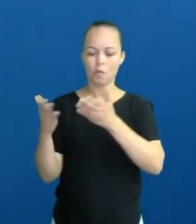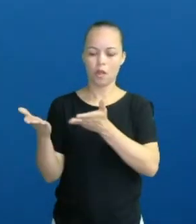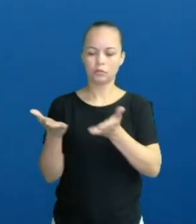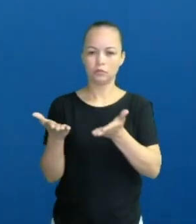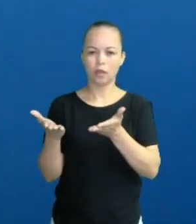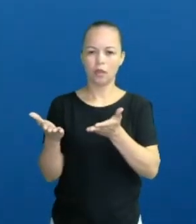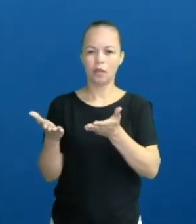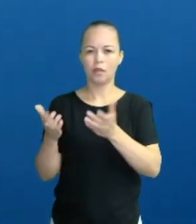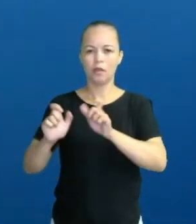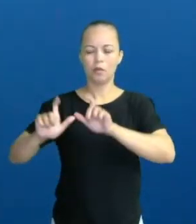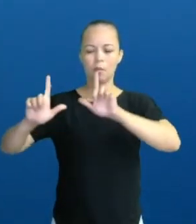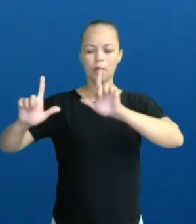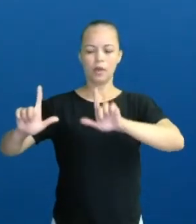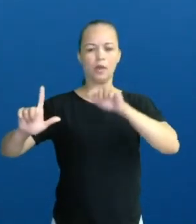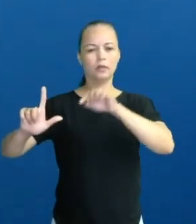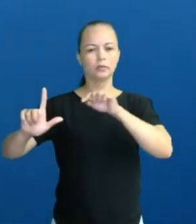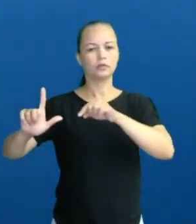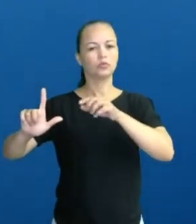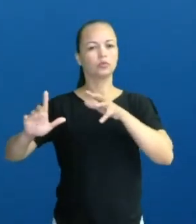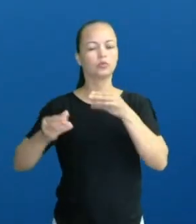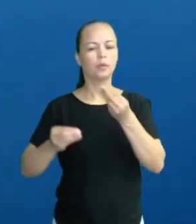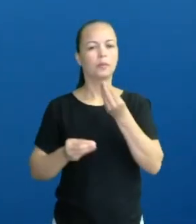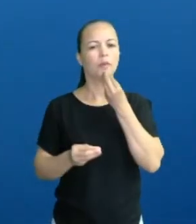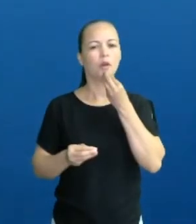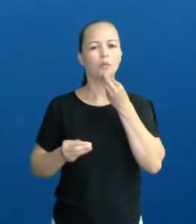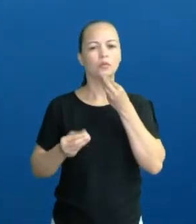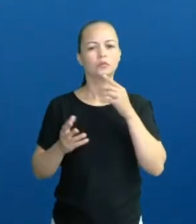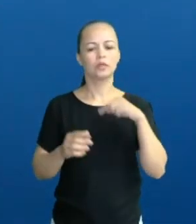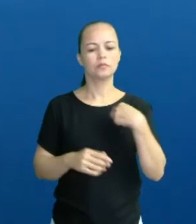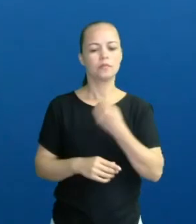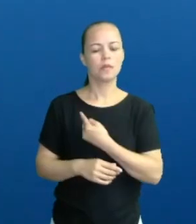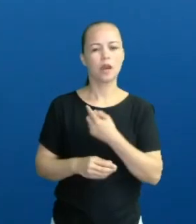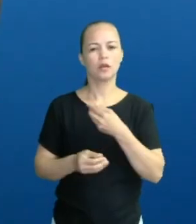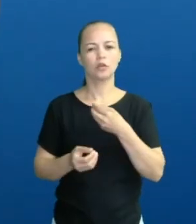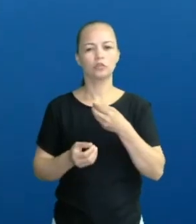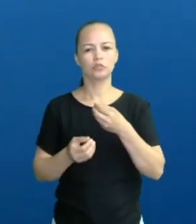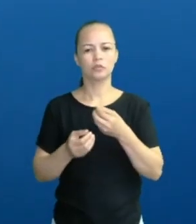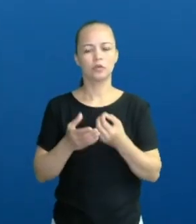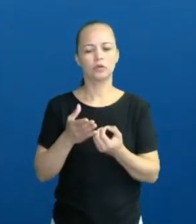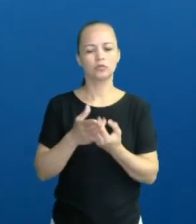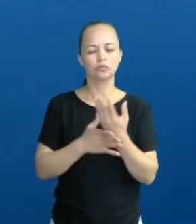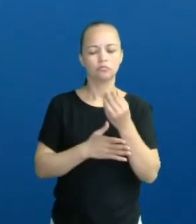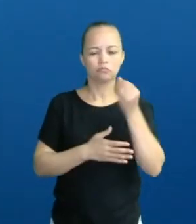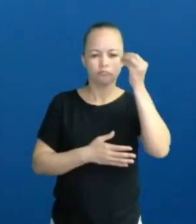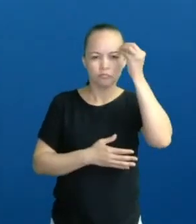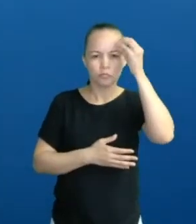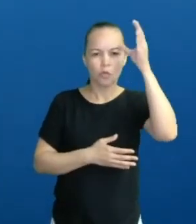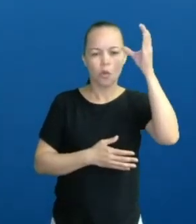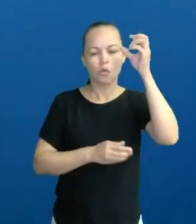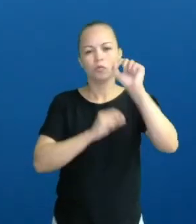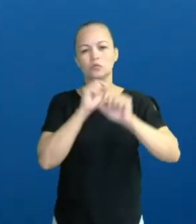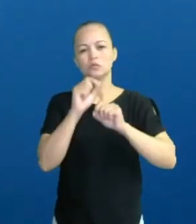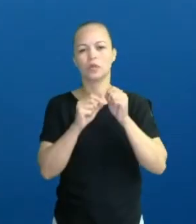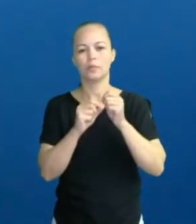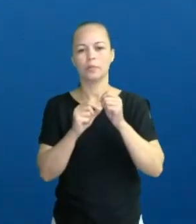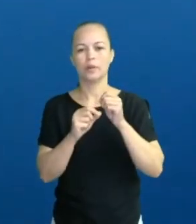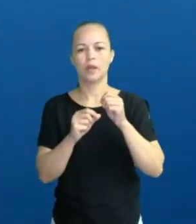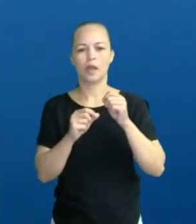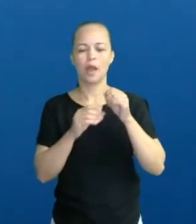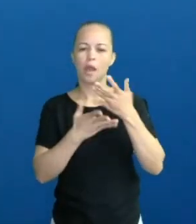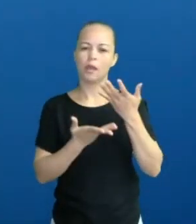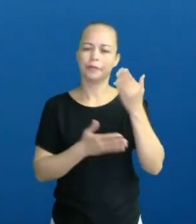tudo isso aqui é justamente para dar oportunidade para a gente construir um saber para permitir a gente entender de forma muito